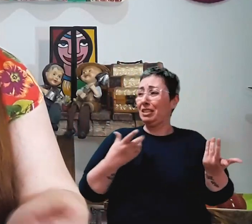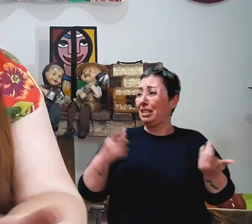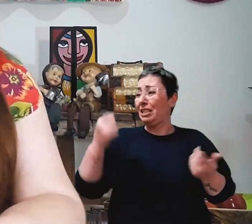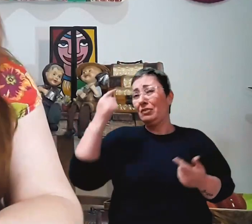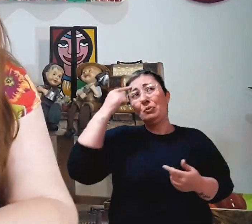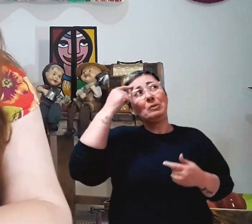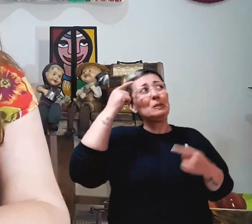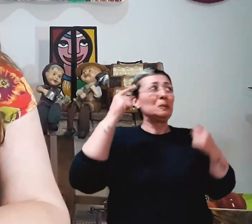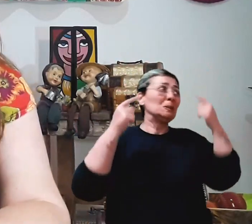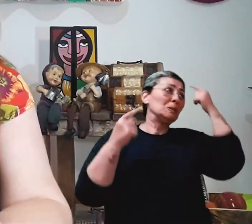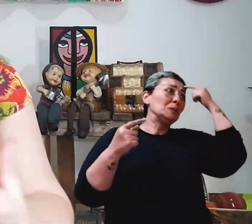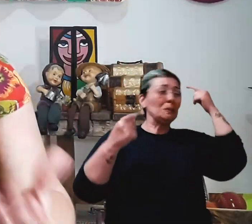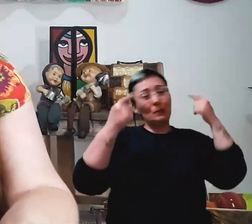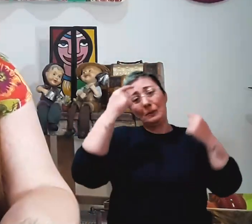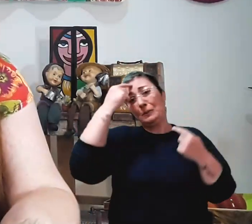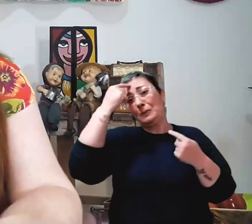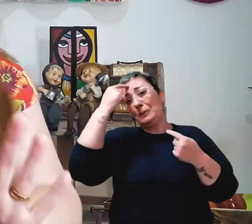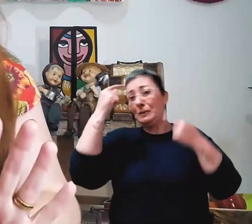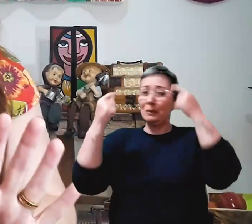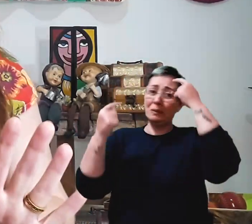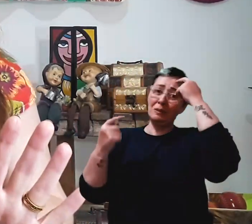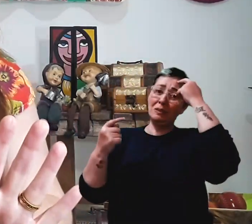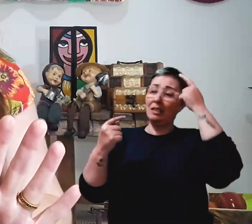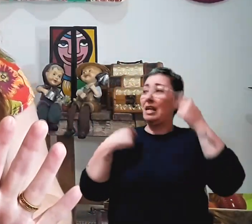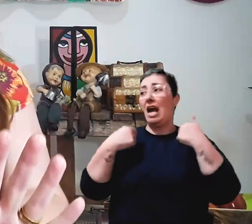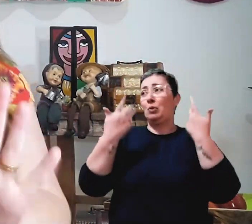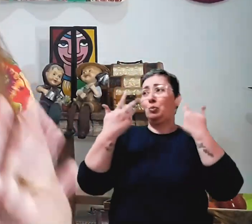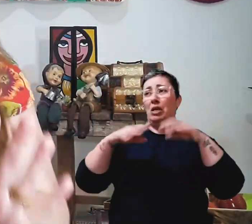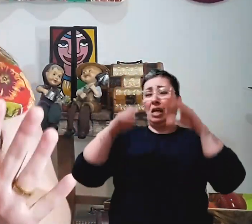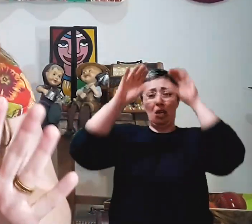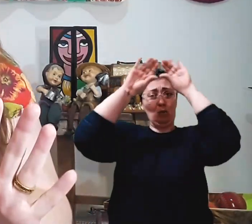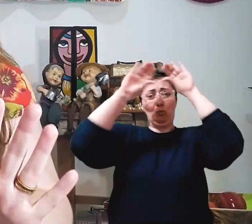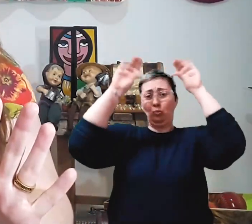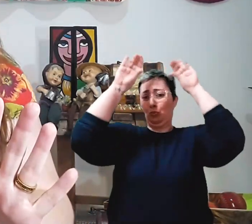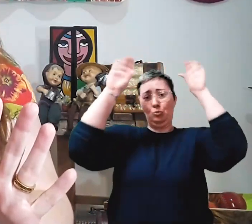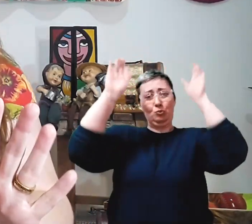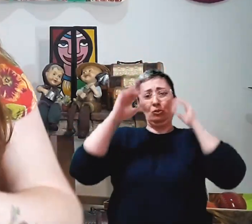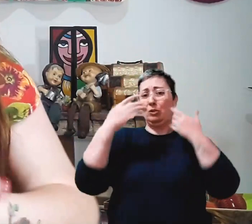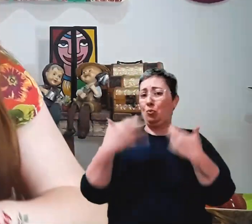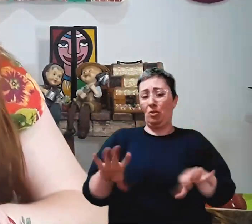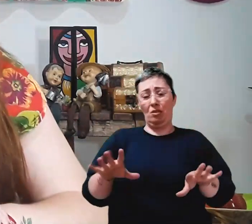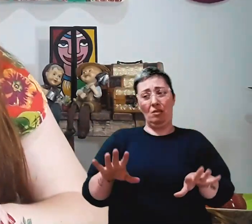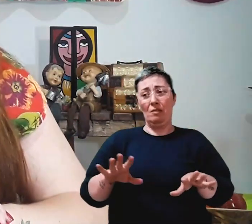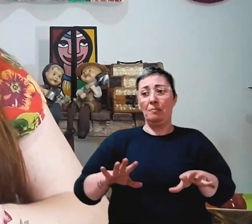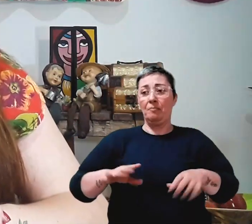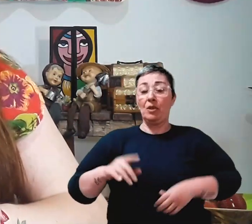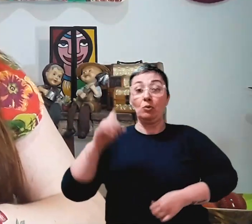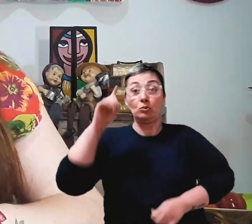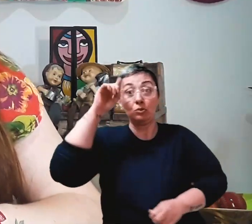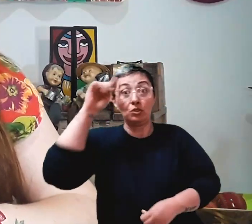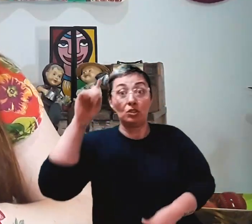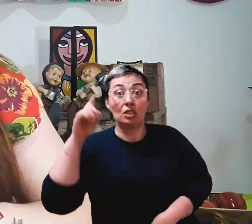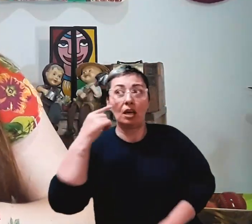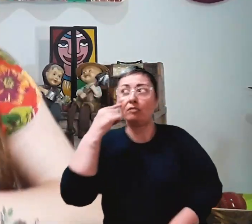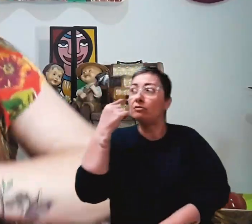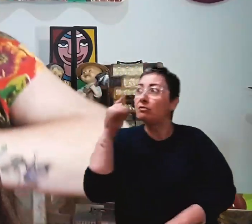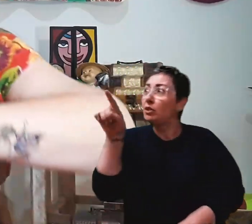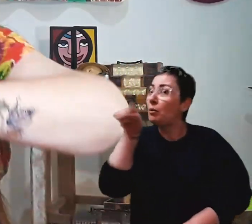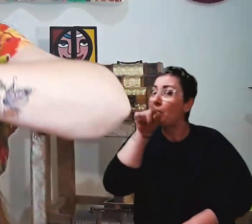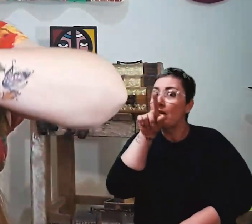quero ser? O que é que eu quero ser? O que é que eu quero ser? Não quero ser nuvem, não quero ser nuvem. Certo dia ela viu passar um